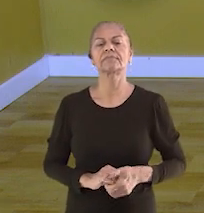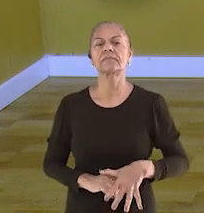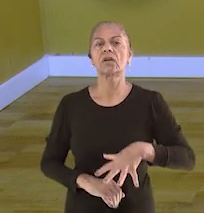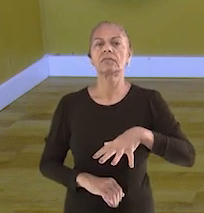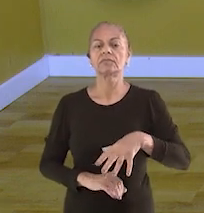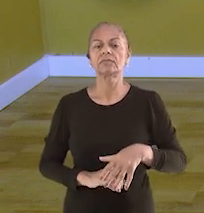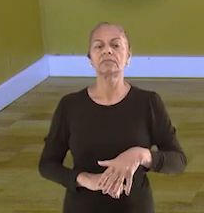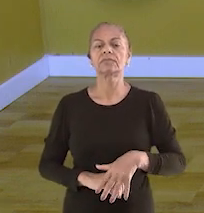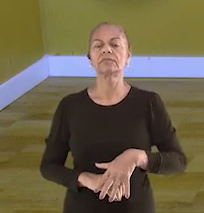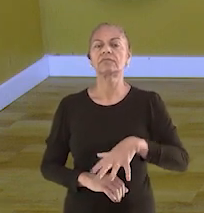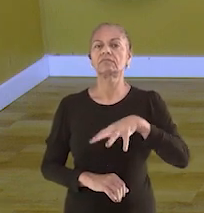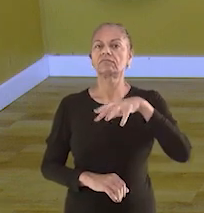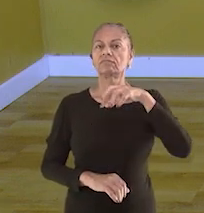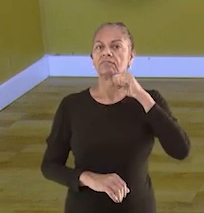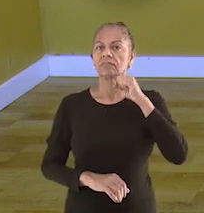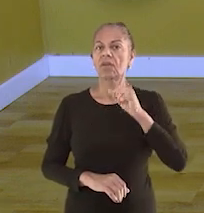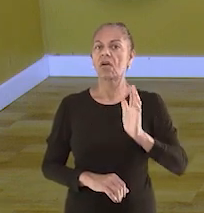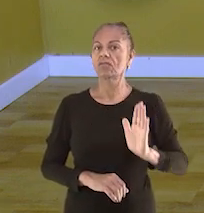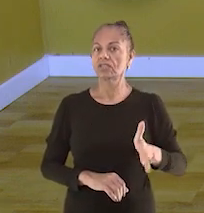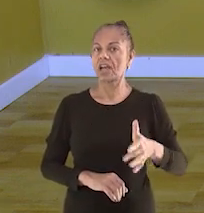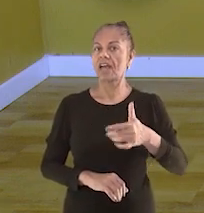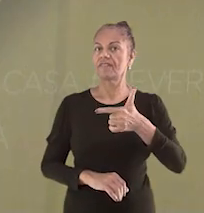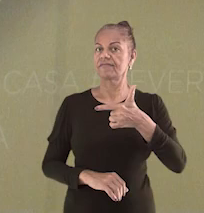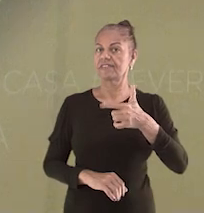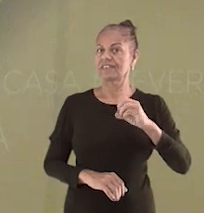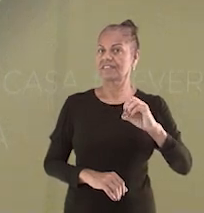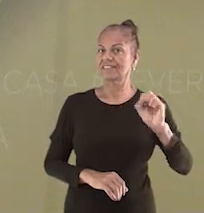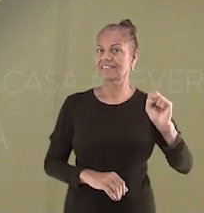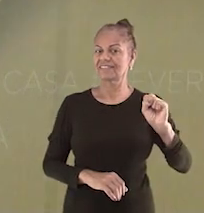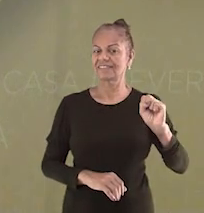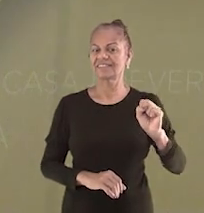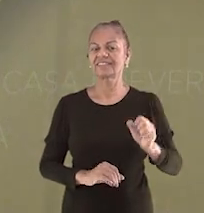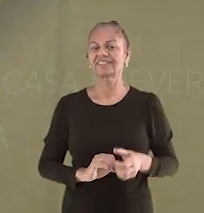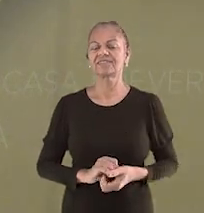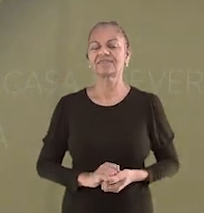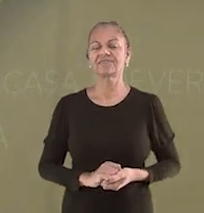Já se foram 20 segundos, hein, pessoal?